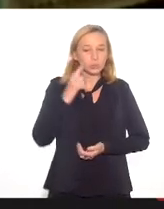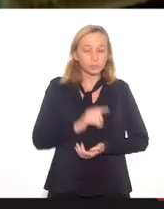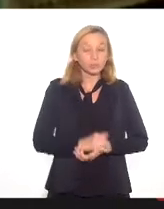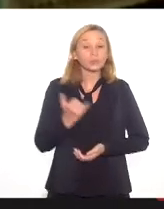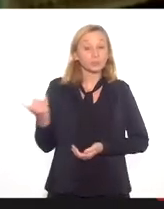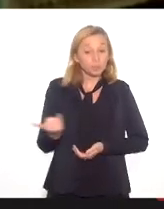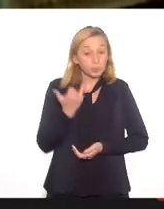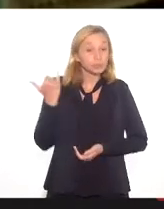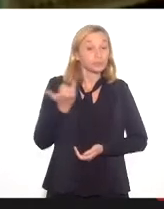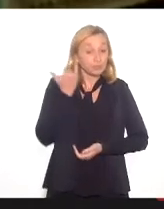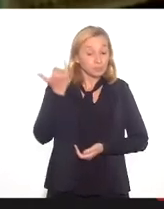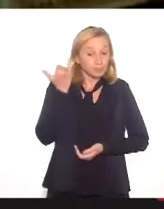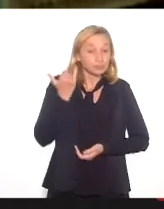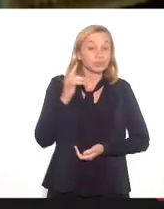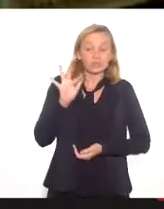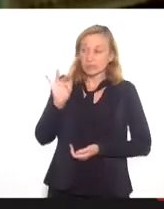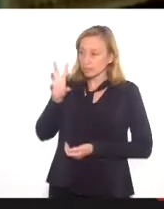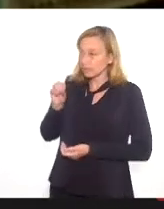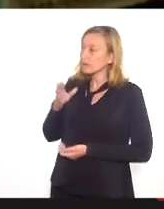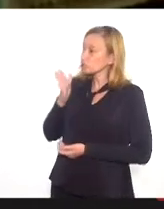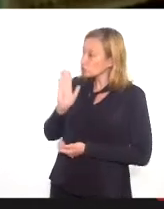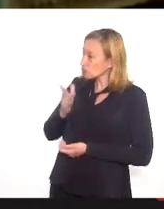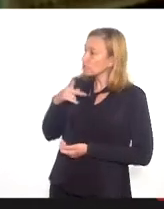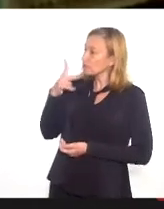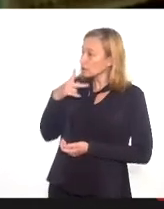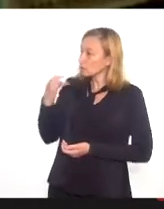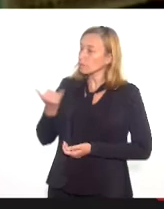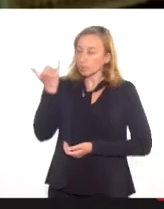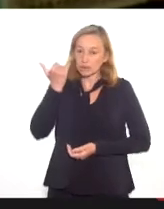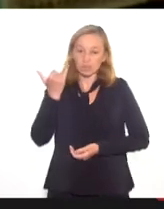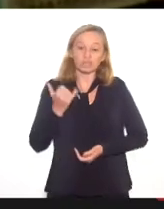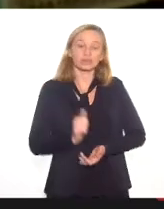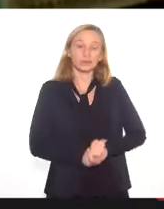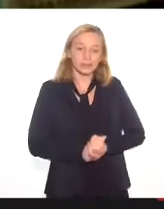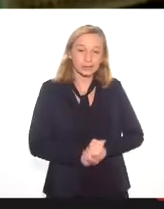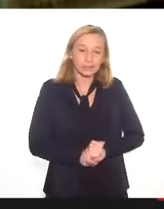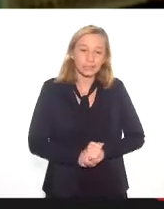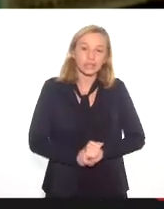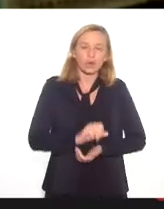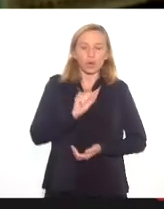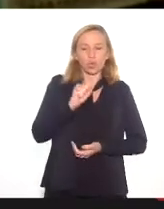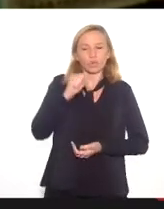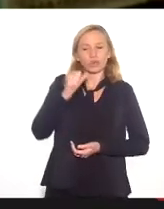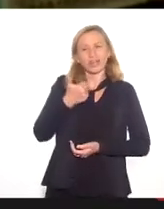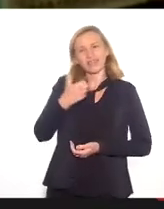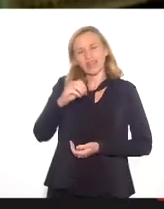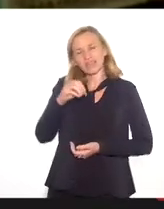importante. A Flávia já trouxe algumas questões importantes. Eu vou aqui, nesses oito a dez minutos,